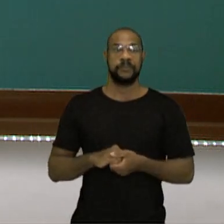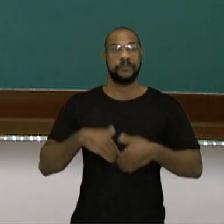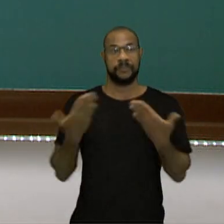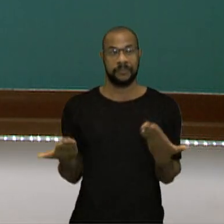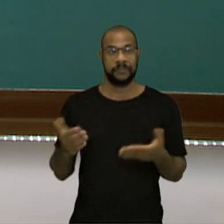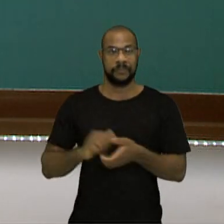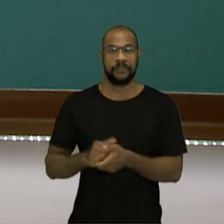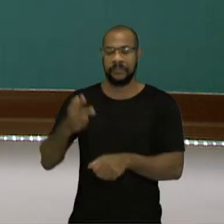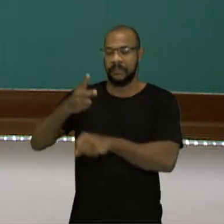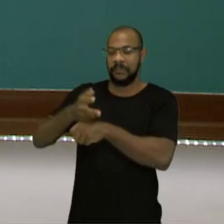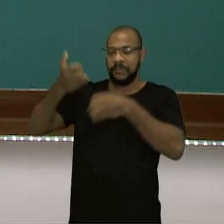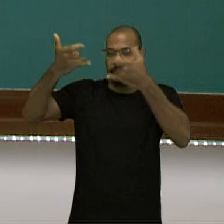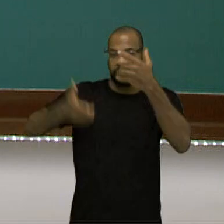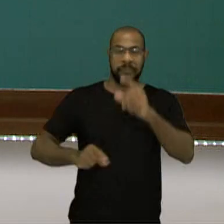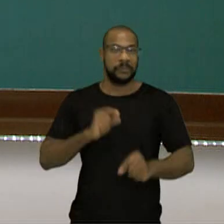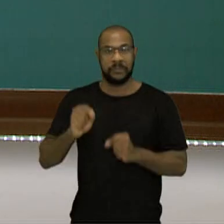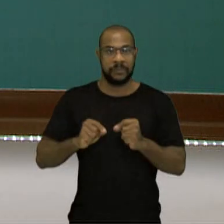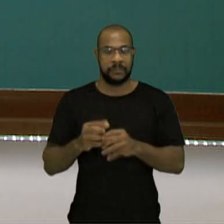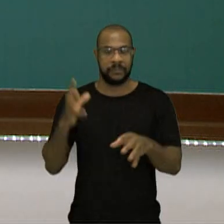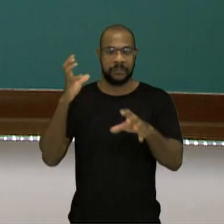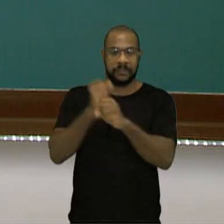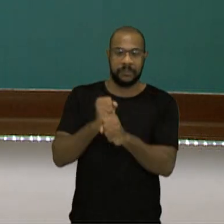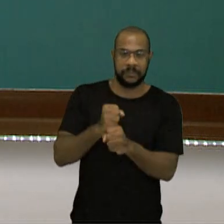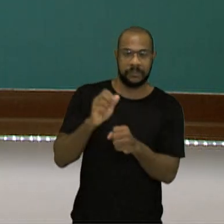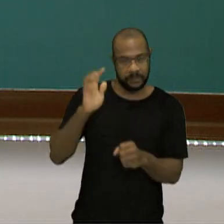Então, nesse vídeo, falamos sobre a resolução de